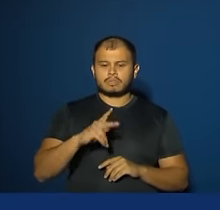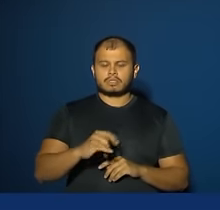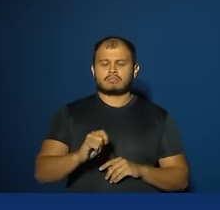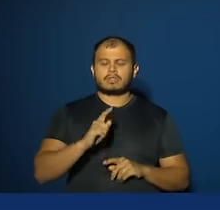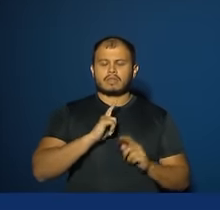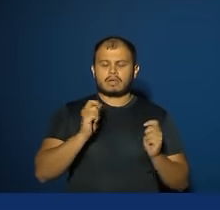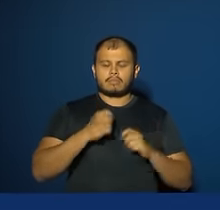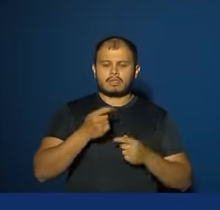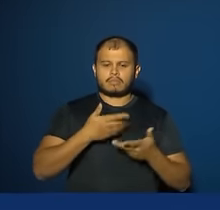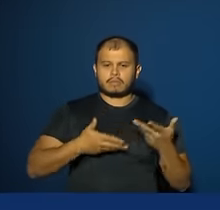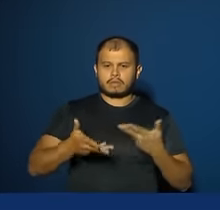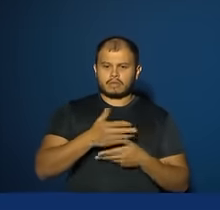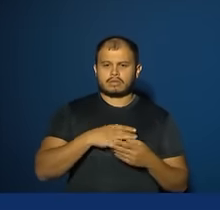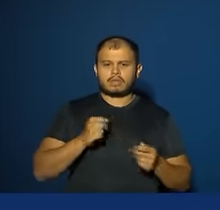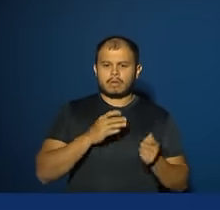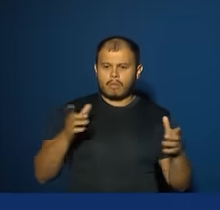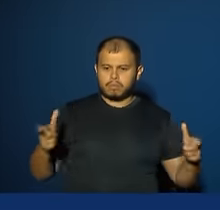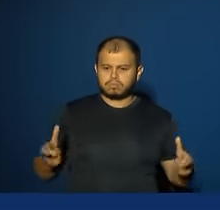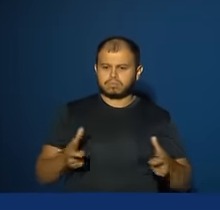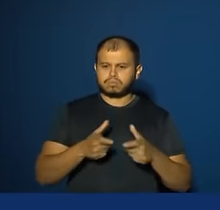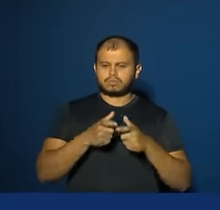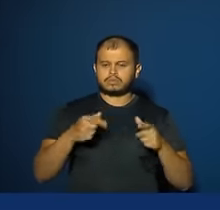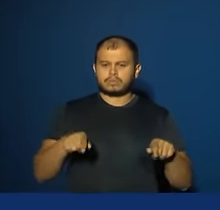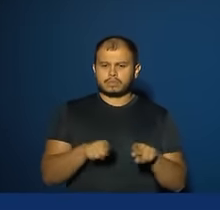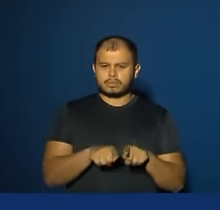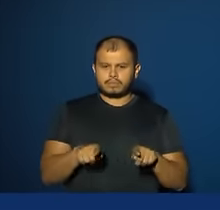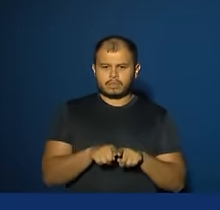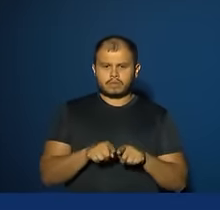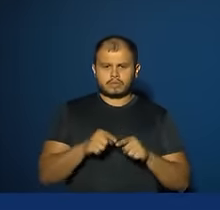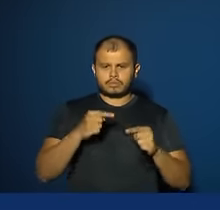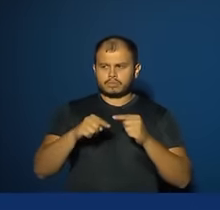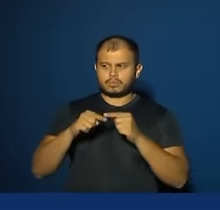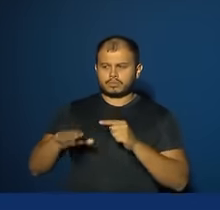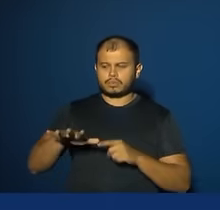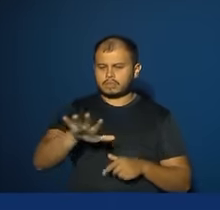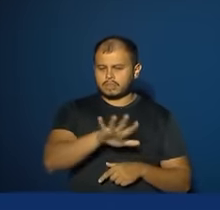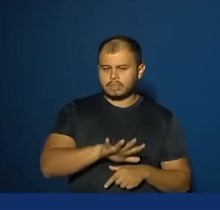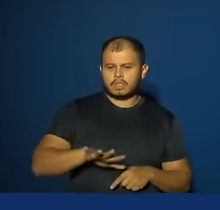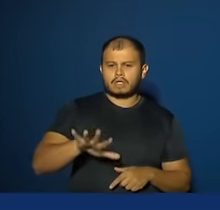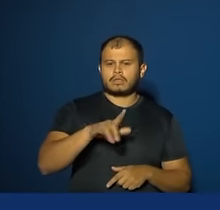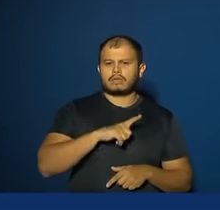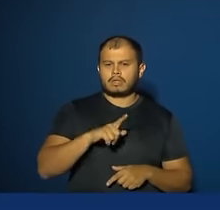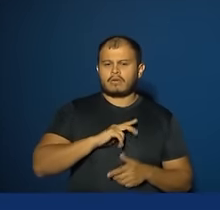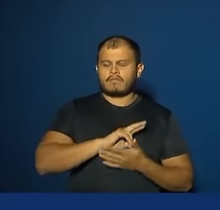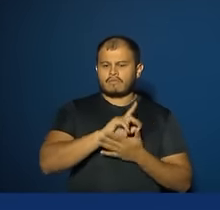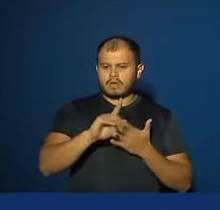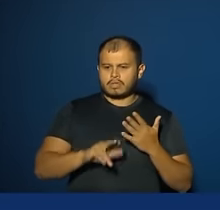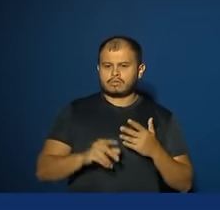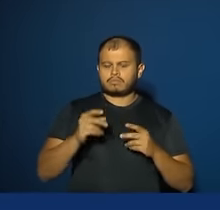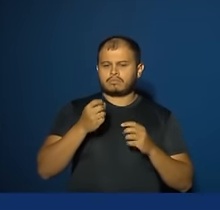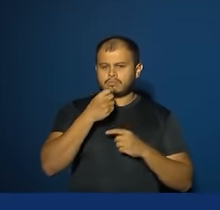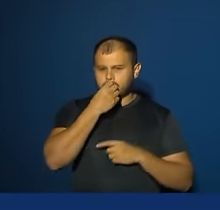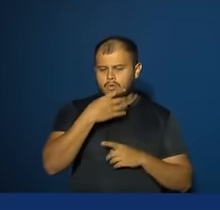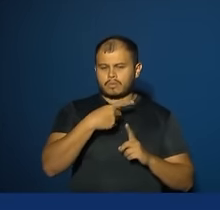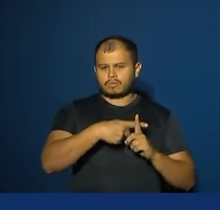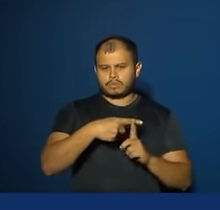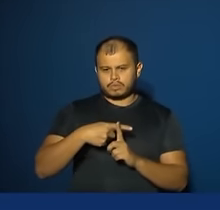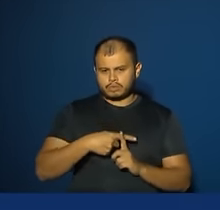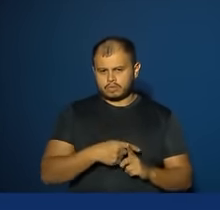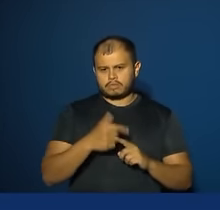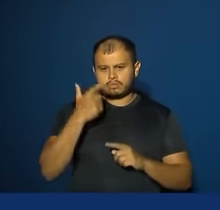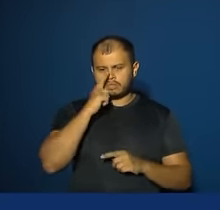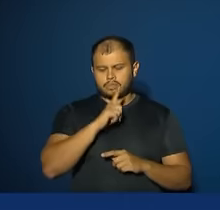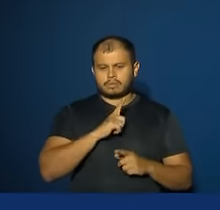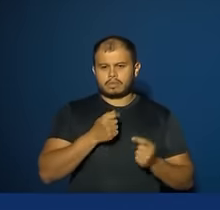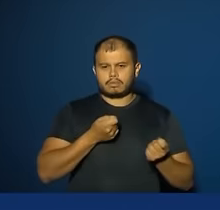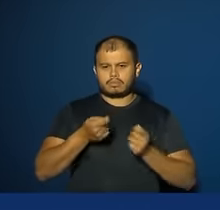replicável, assimétrico, não correlacionado com o cenário, com muitos triggers positivos. No curto prazo vai ter a regulação, vai ter assinatura